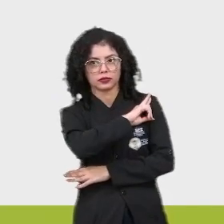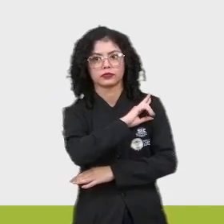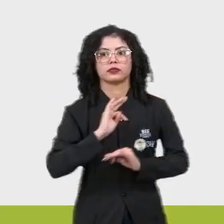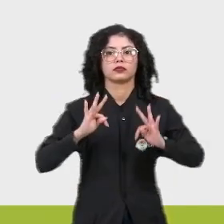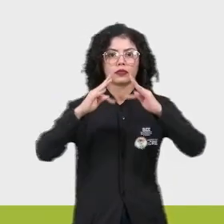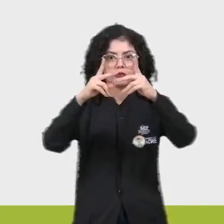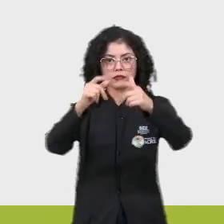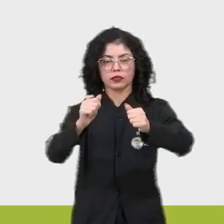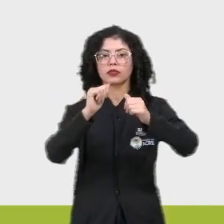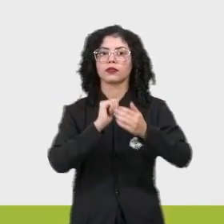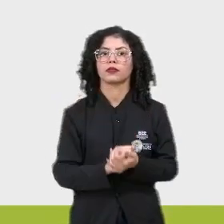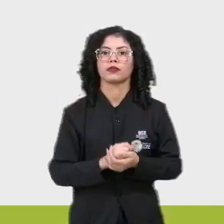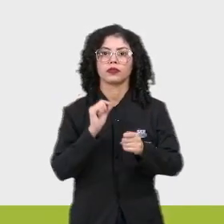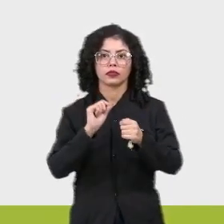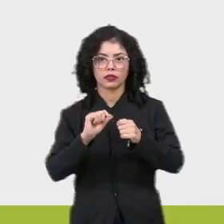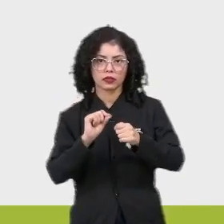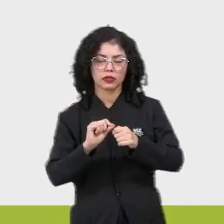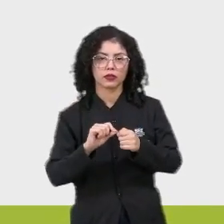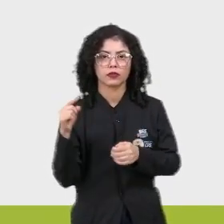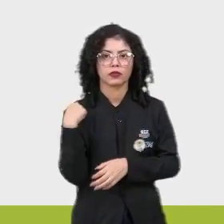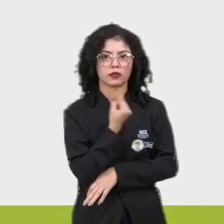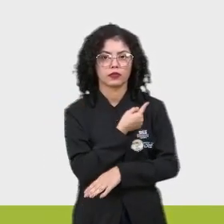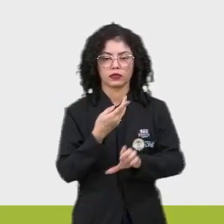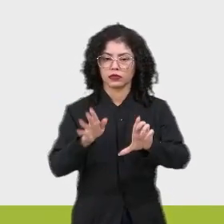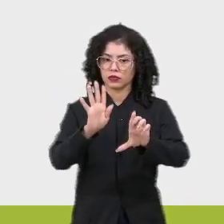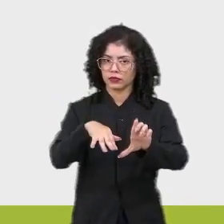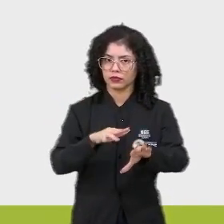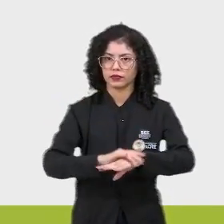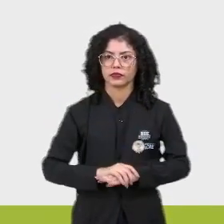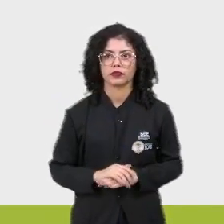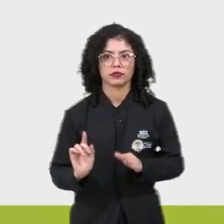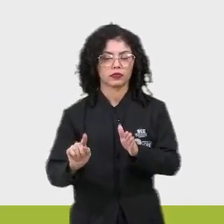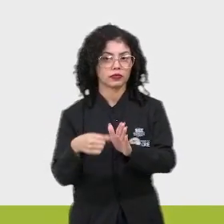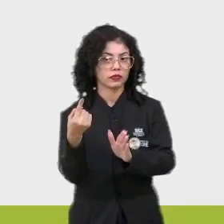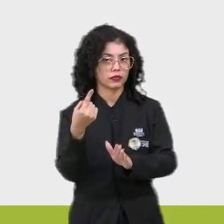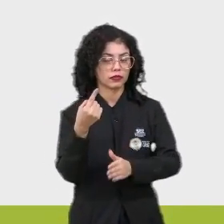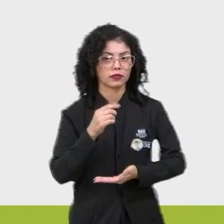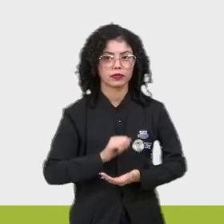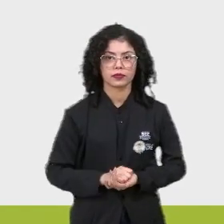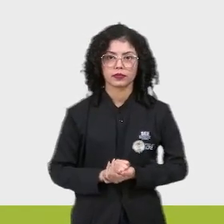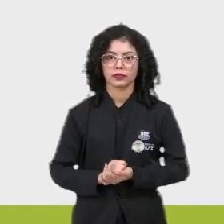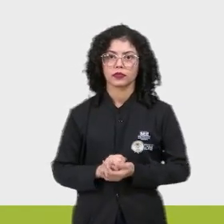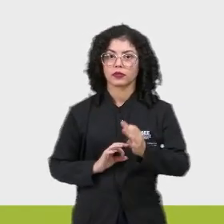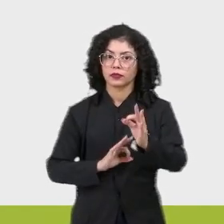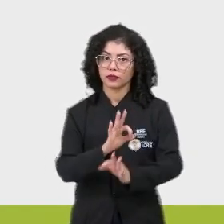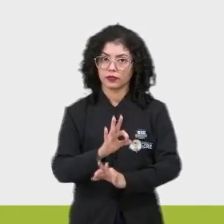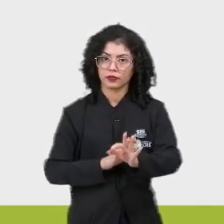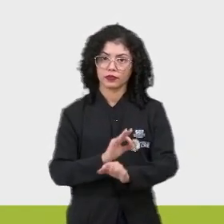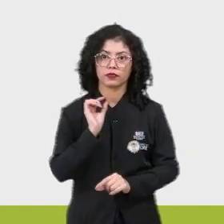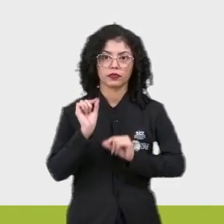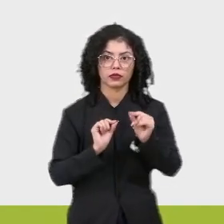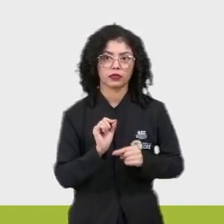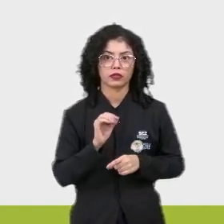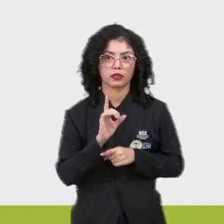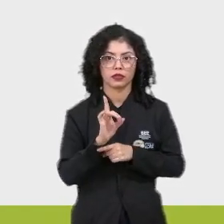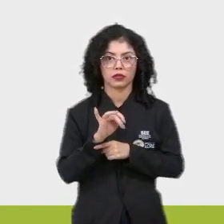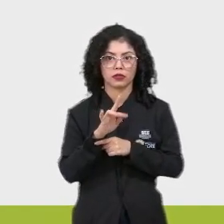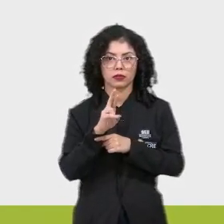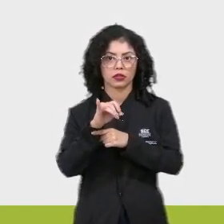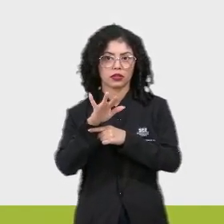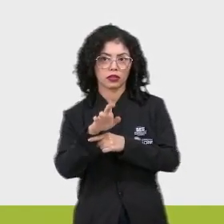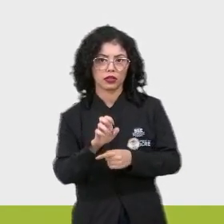por toda essa formulação na nossa tabela periódica. Primeiramente, vamos tratar sobre